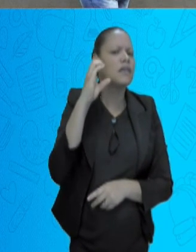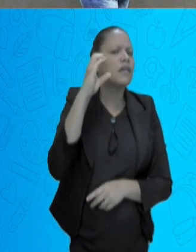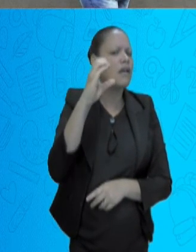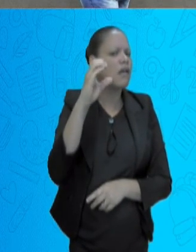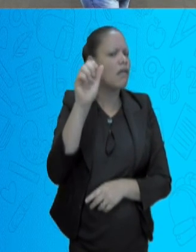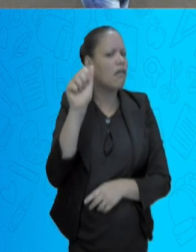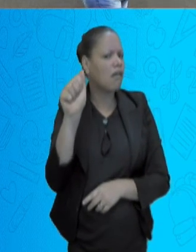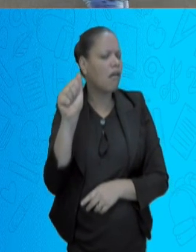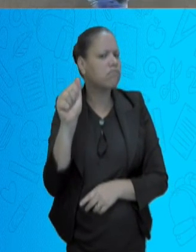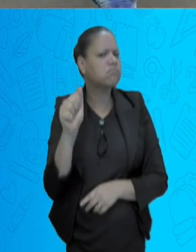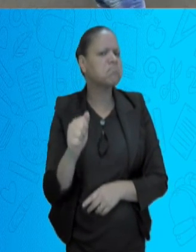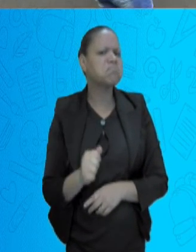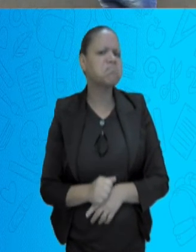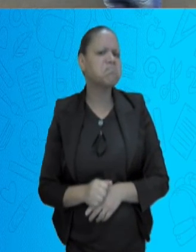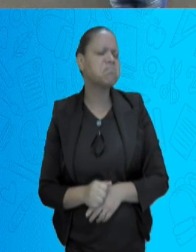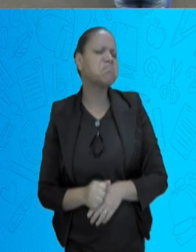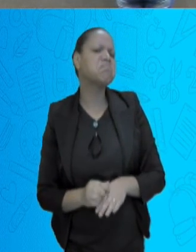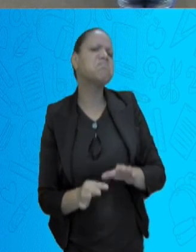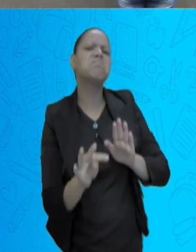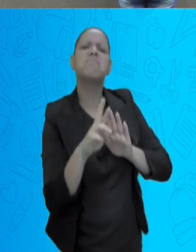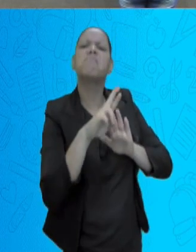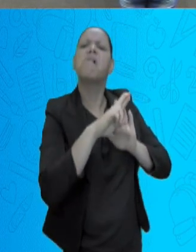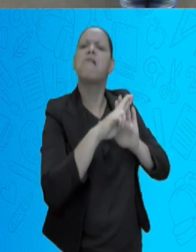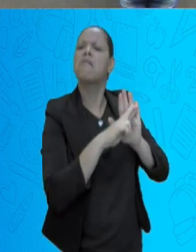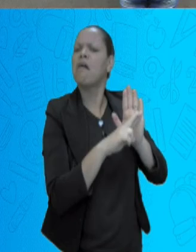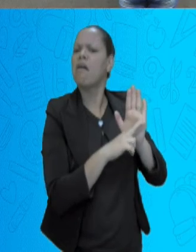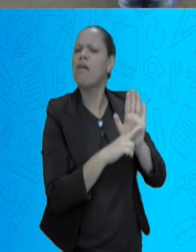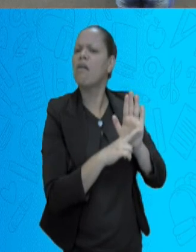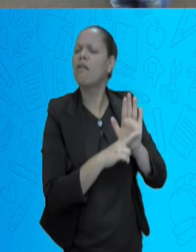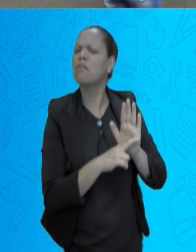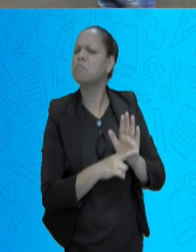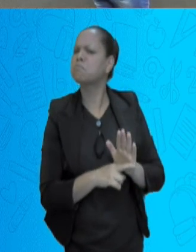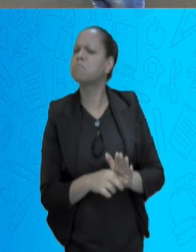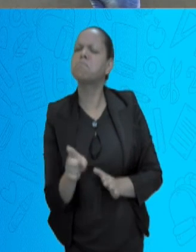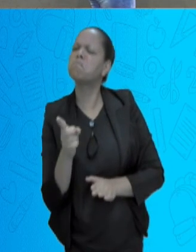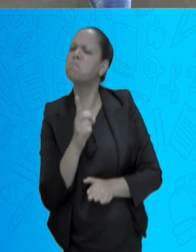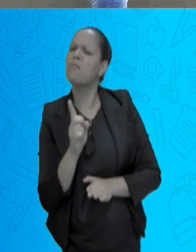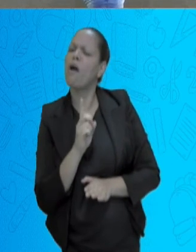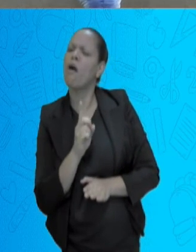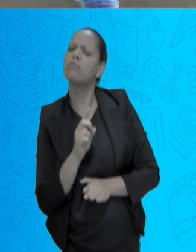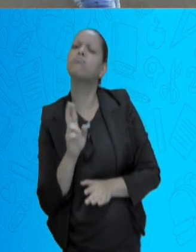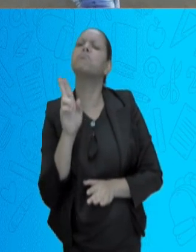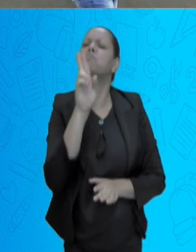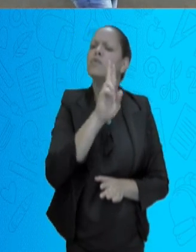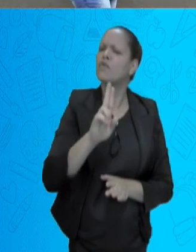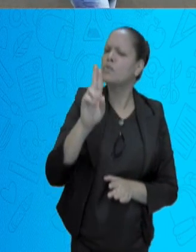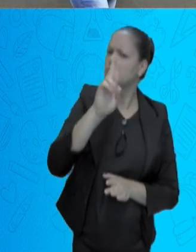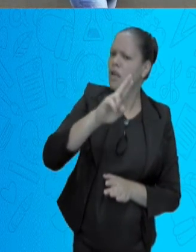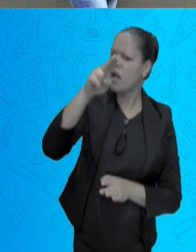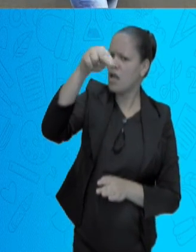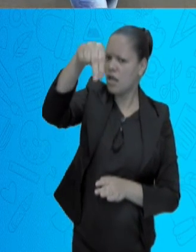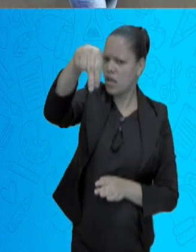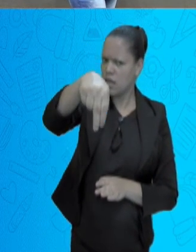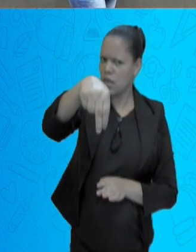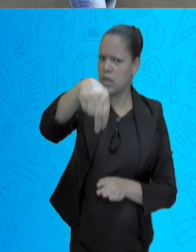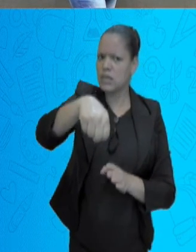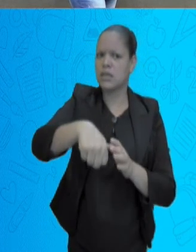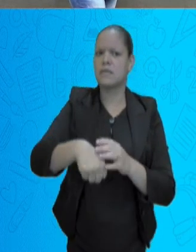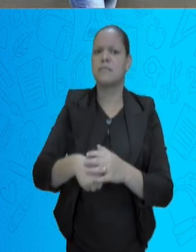e B? Não está. Então, eu vou usar também um N aqui. Só que a palavra é